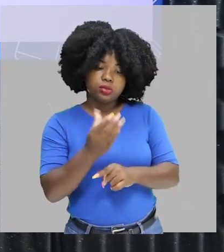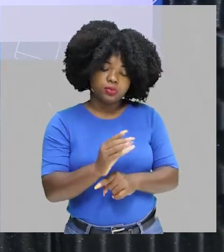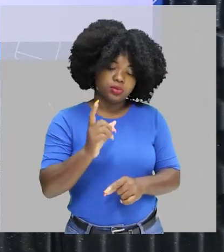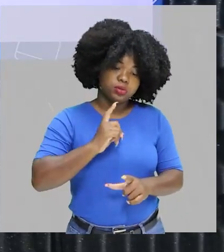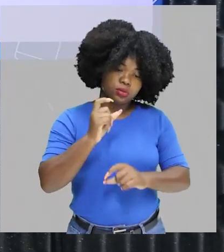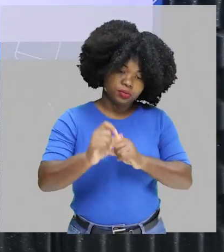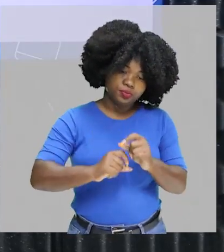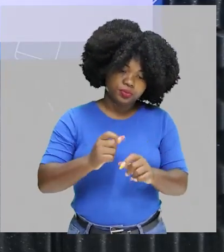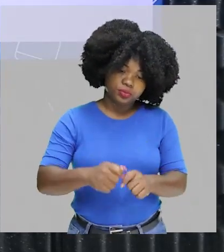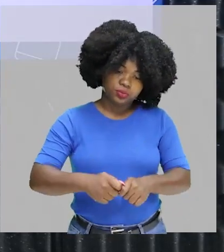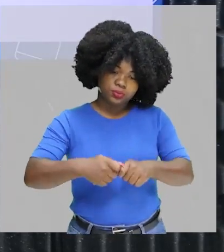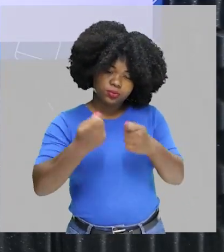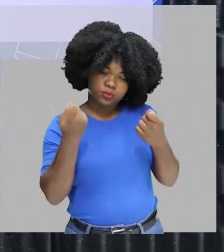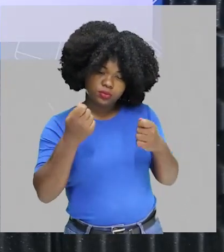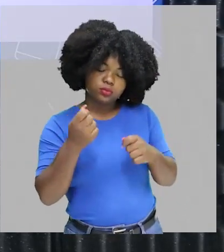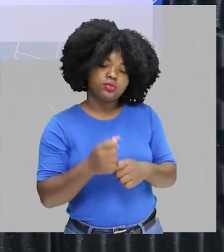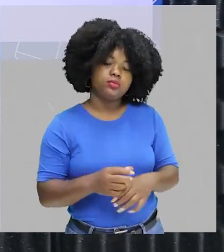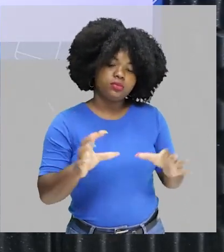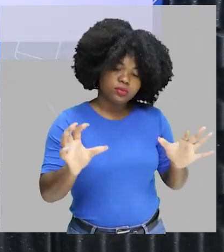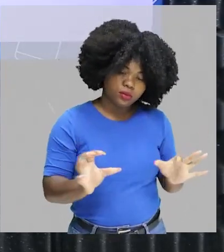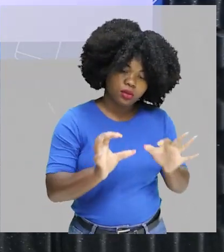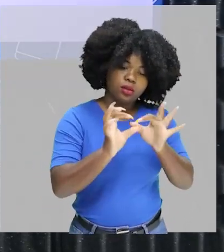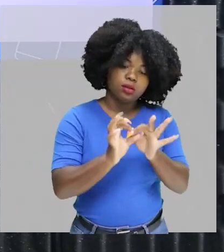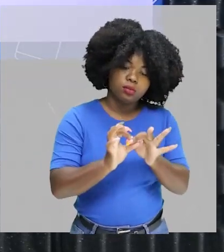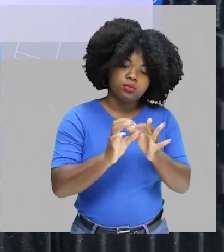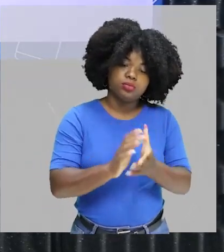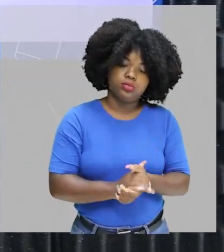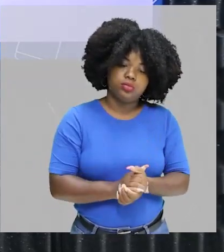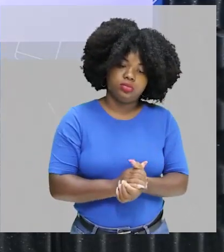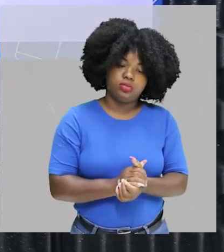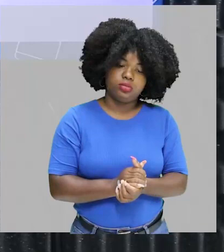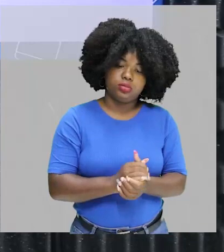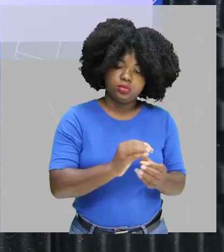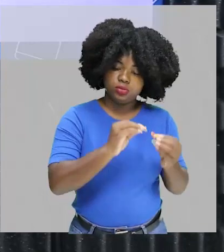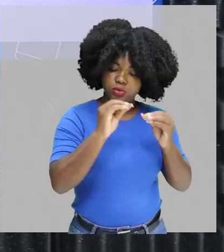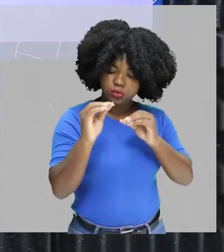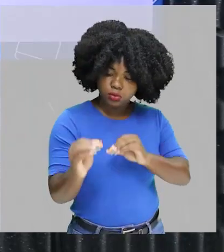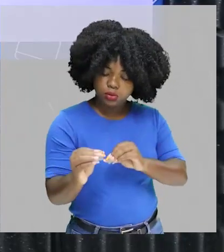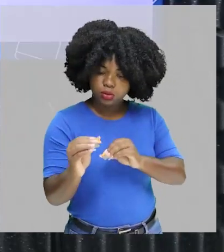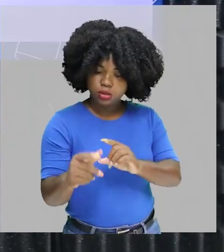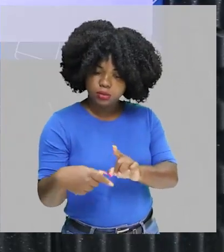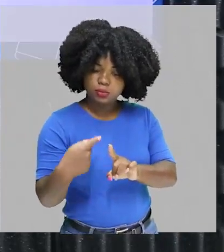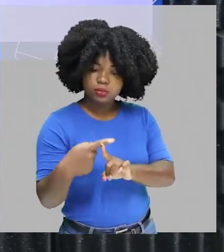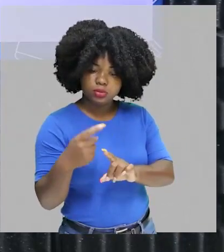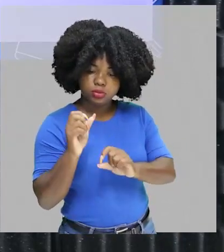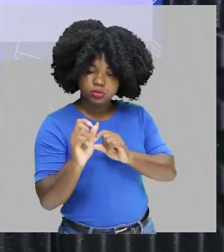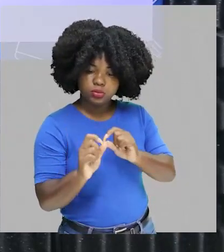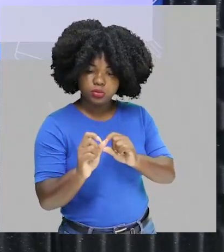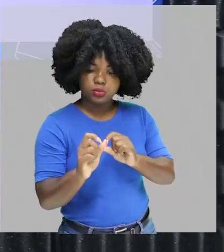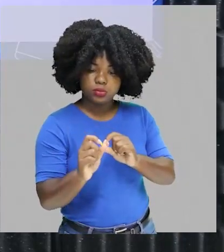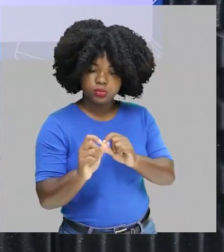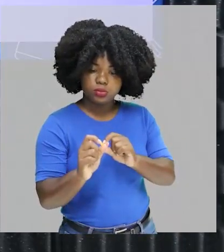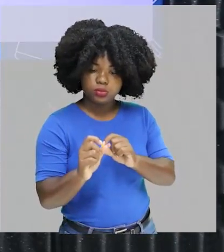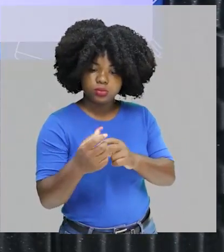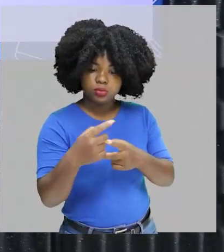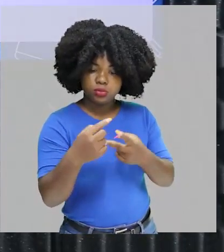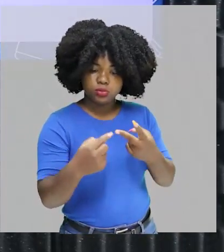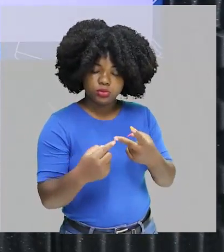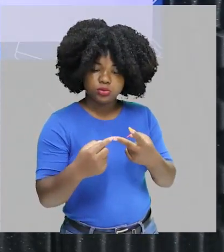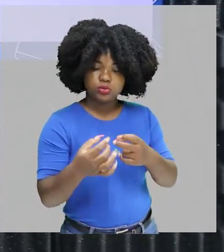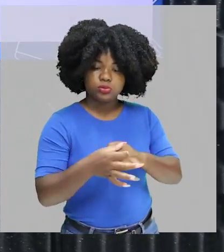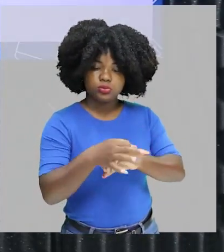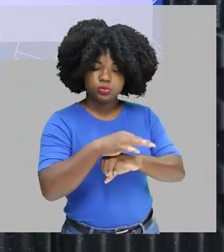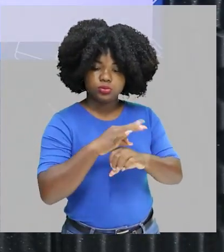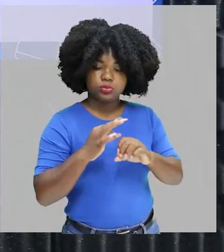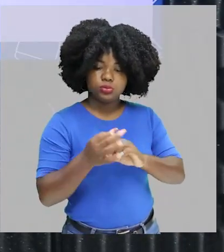a quebra da ligação dupla. Eu vou adicionar, acrescentar os dois